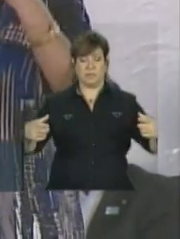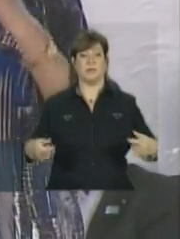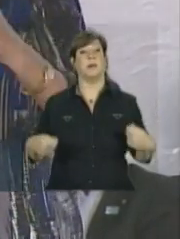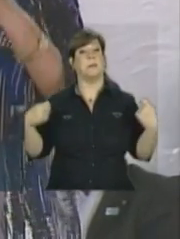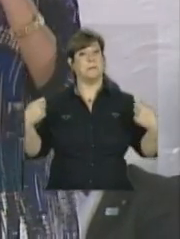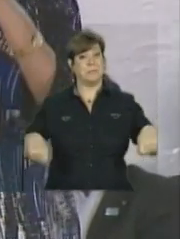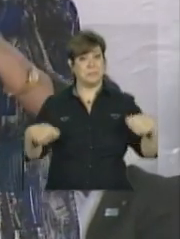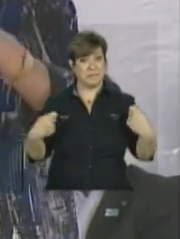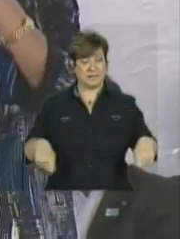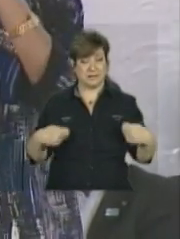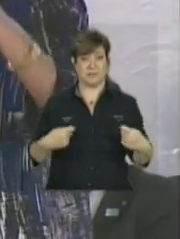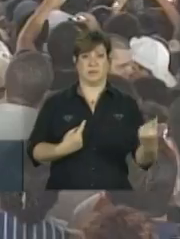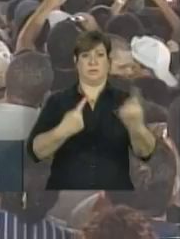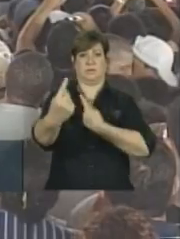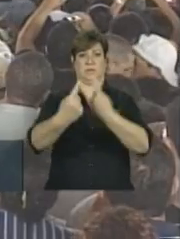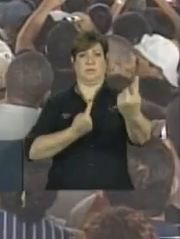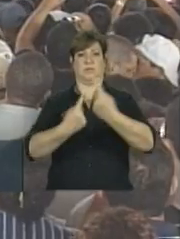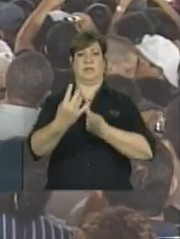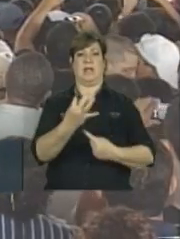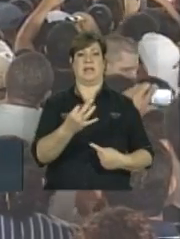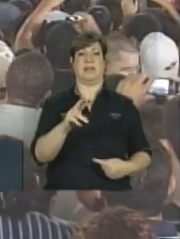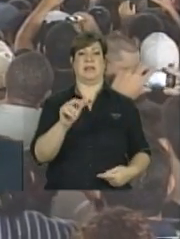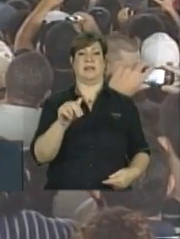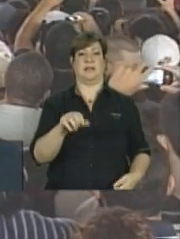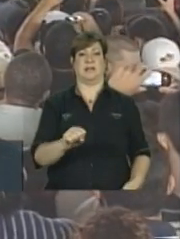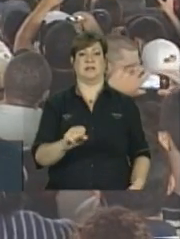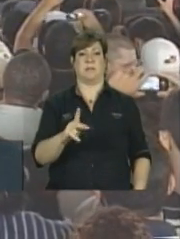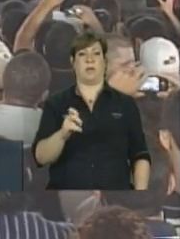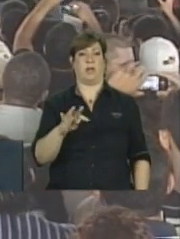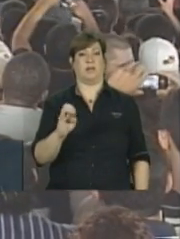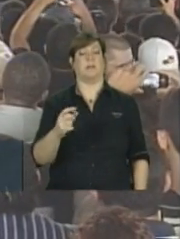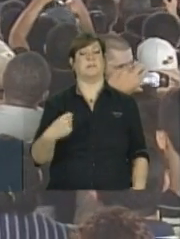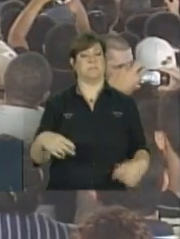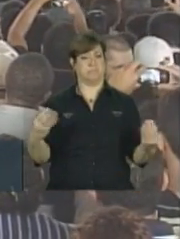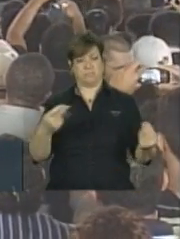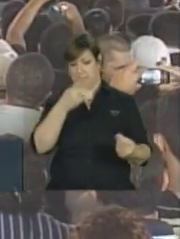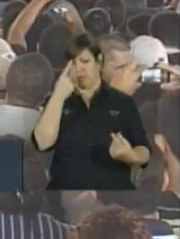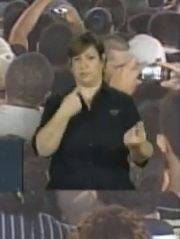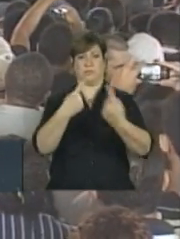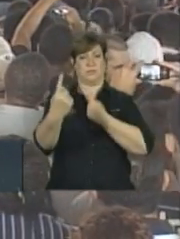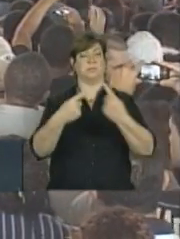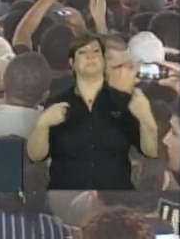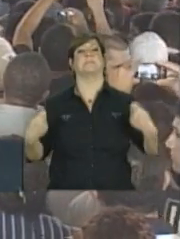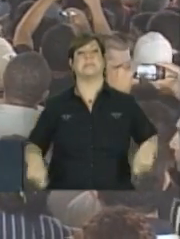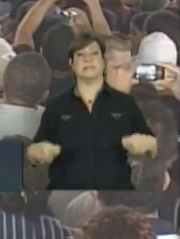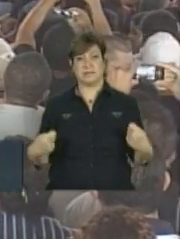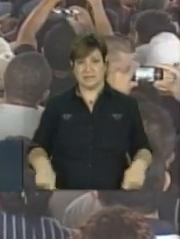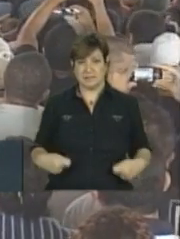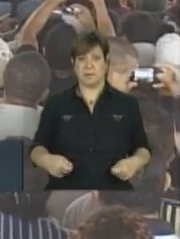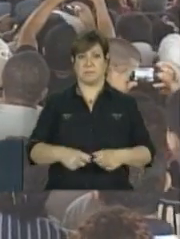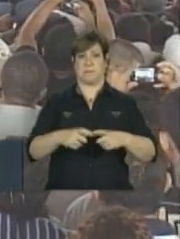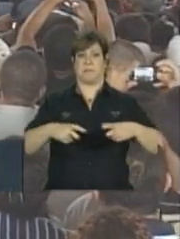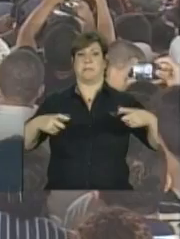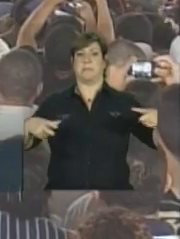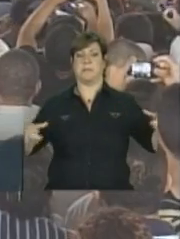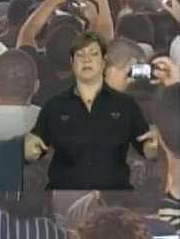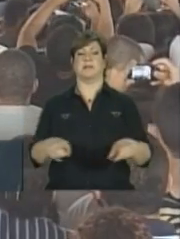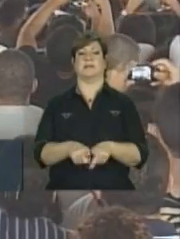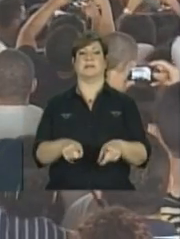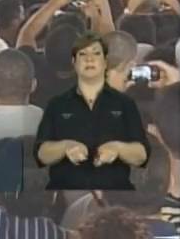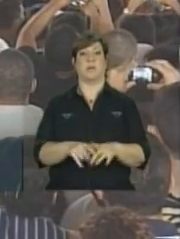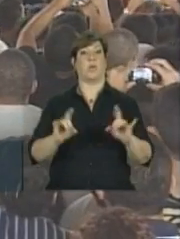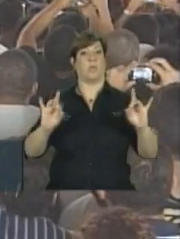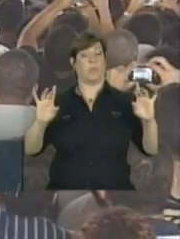ela precisa de ter transporte de massa. Ela precisa que esse transporte de massa seja